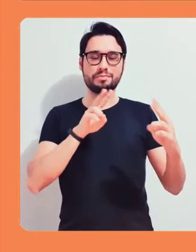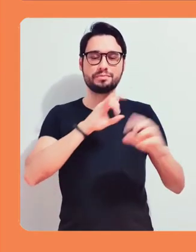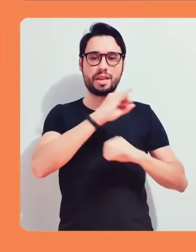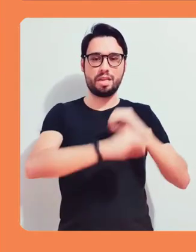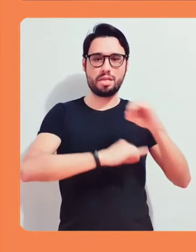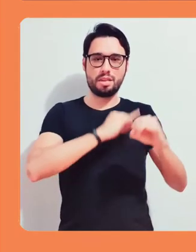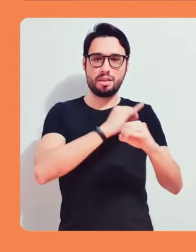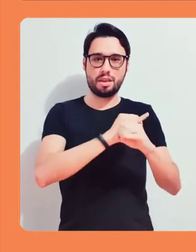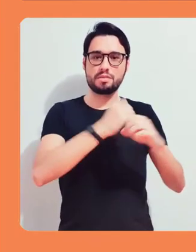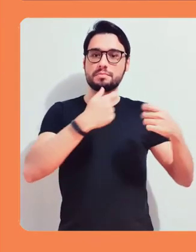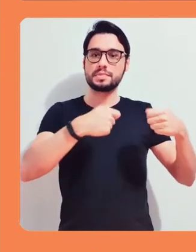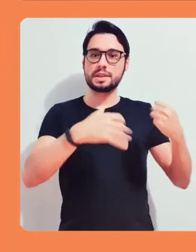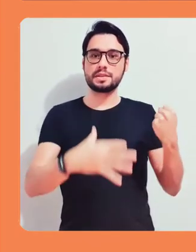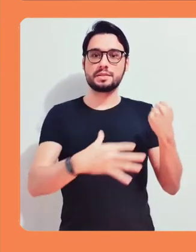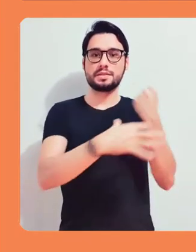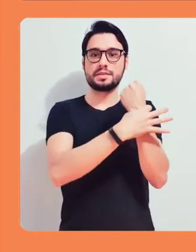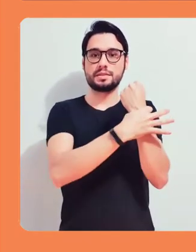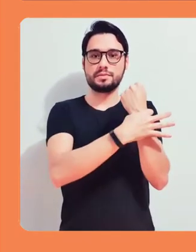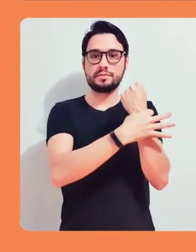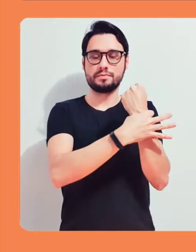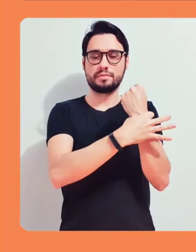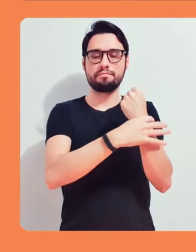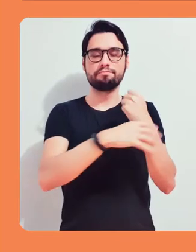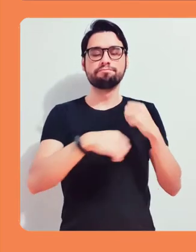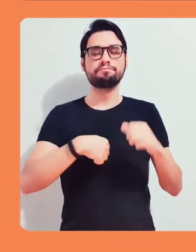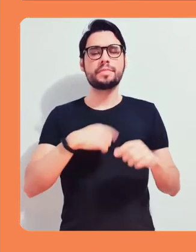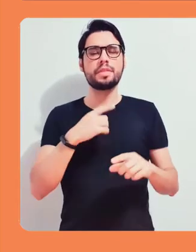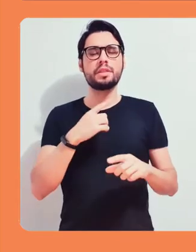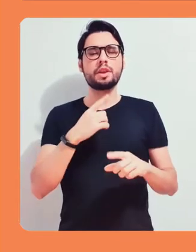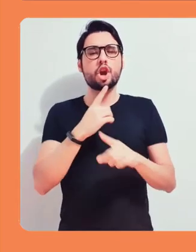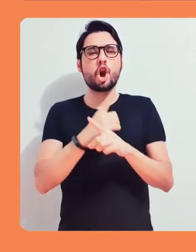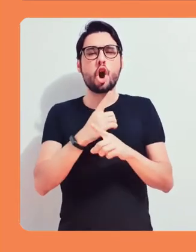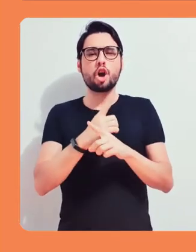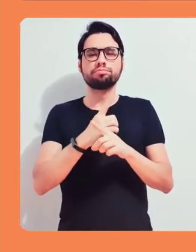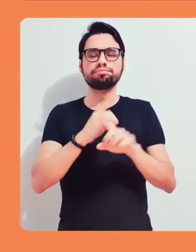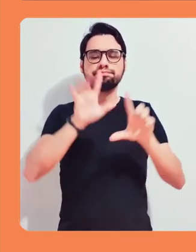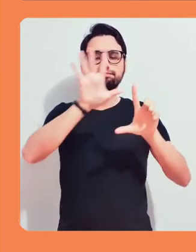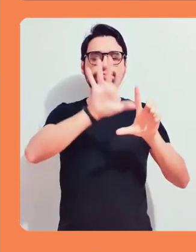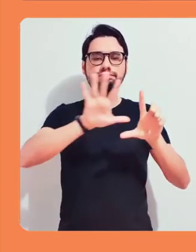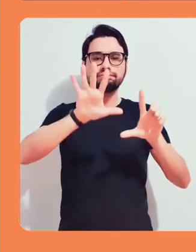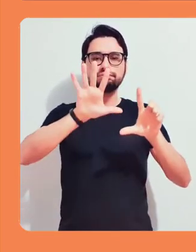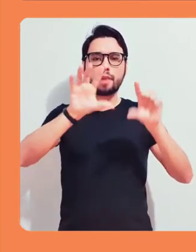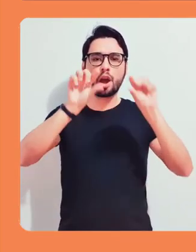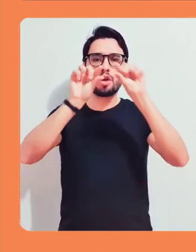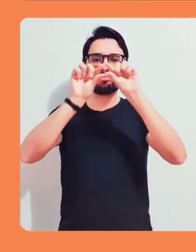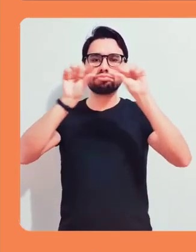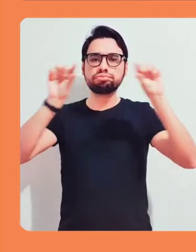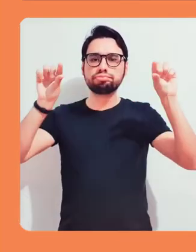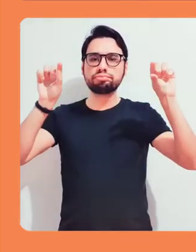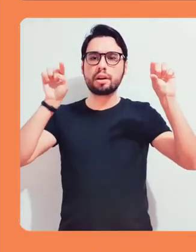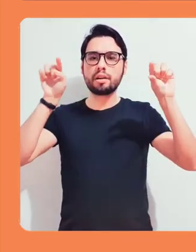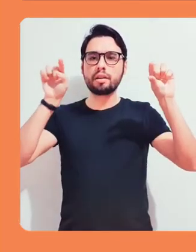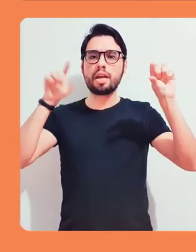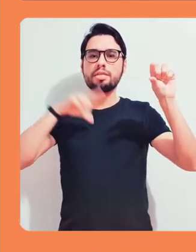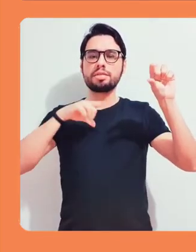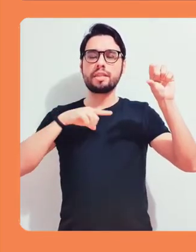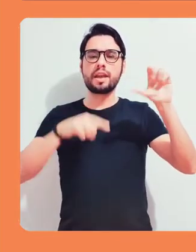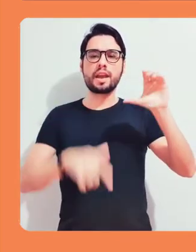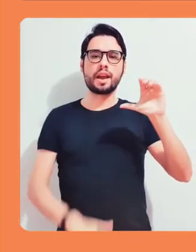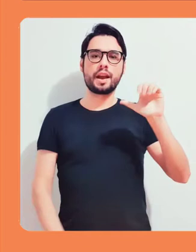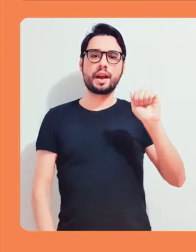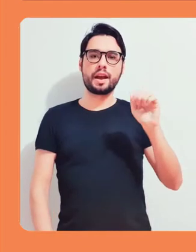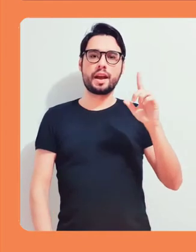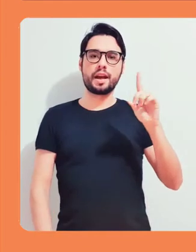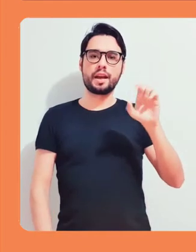possível porque esses laboratórios, eles são seguros. Então, ao acessar o seu site, você